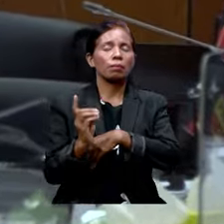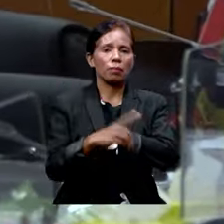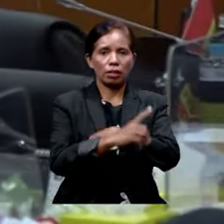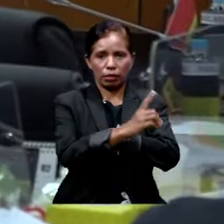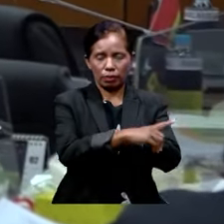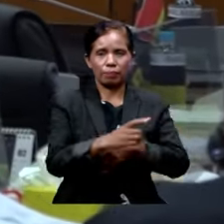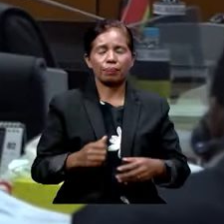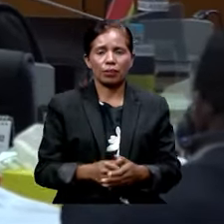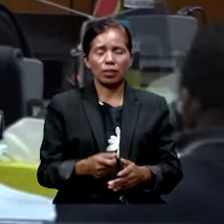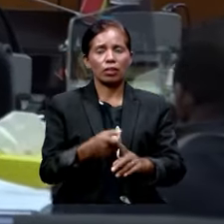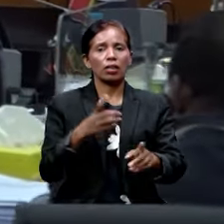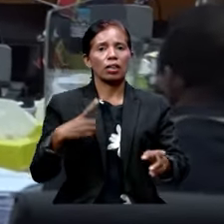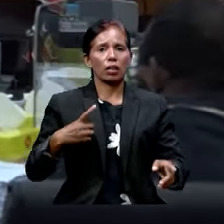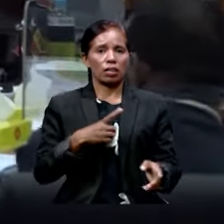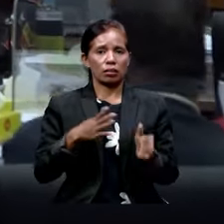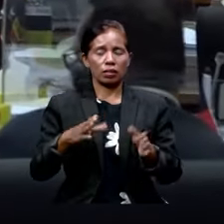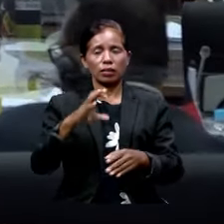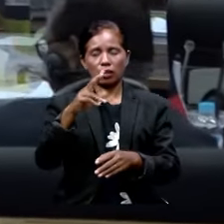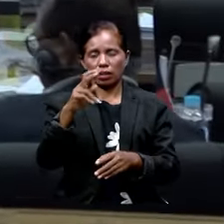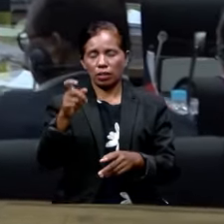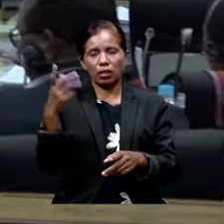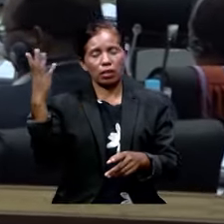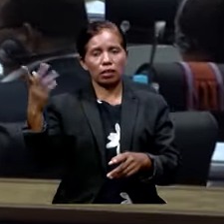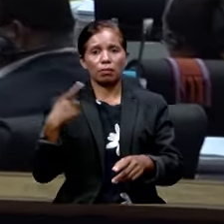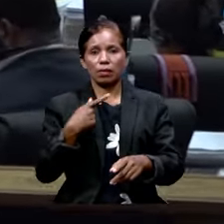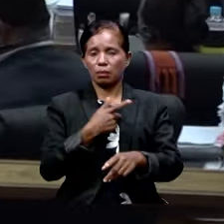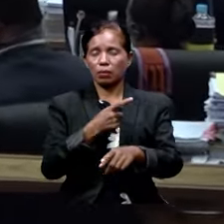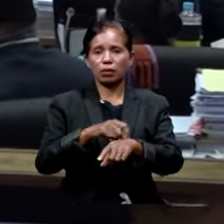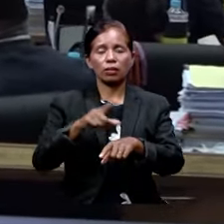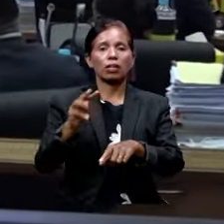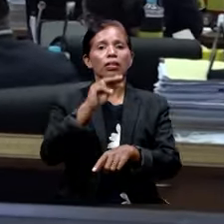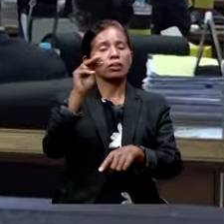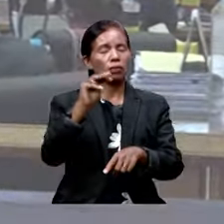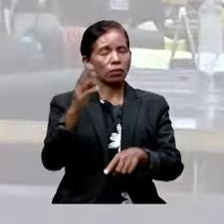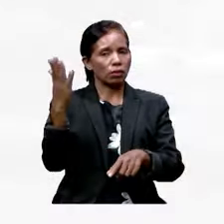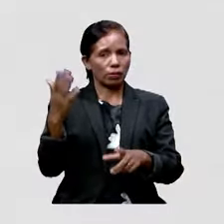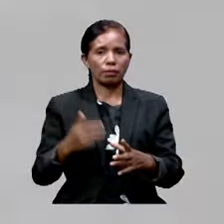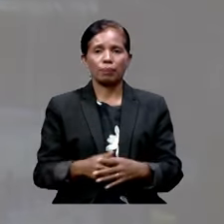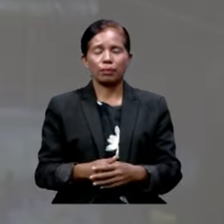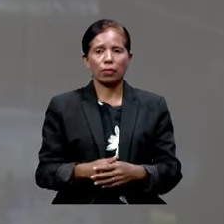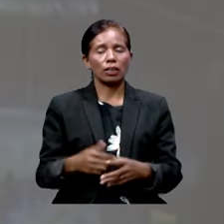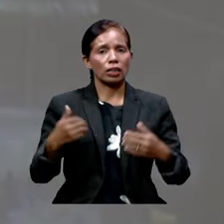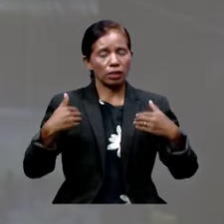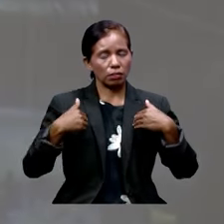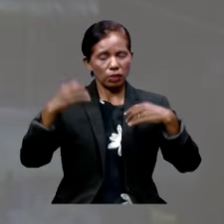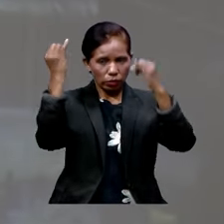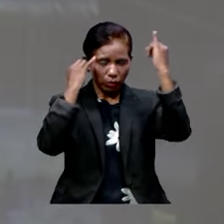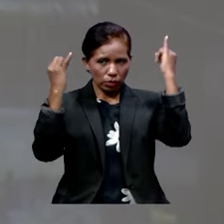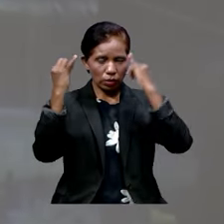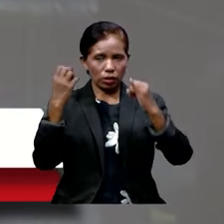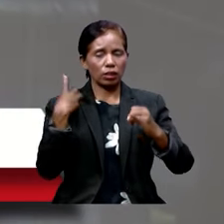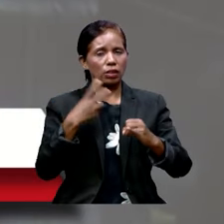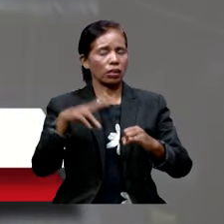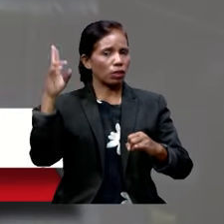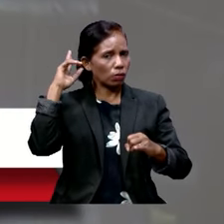deputada CNRT liusi deklarasi politika ya plenaria Parlemen Nasional Siguna ini. Iha mos informasaun ita le bebe ki ha ita rona iha notisia